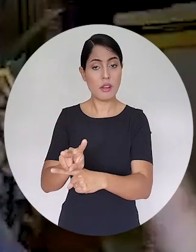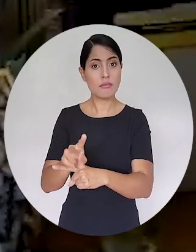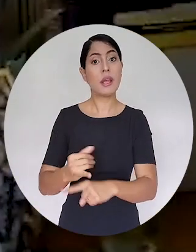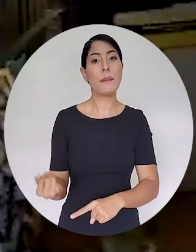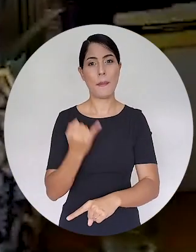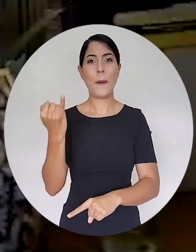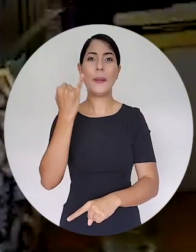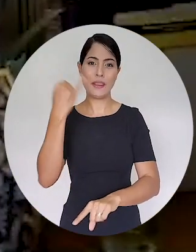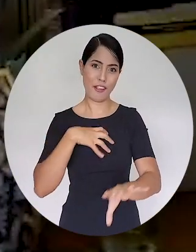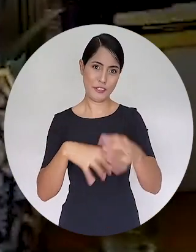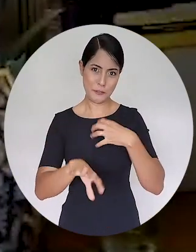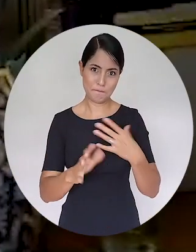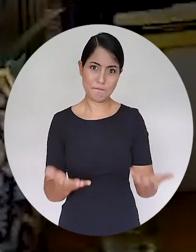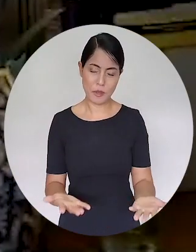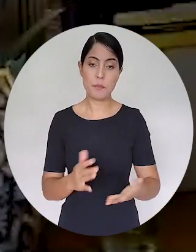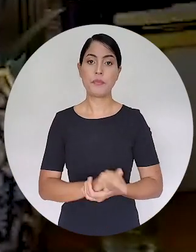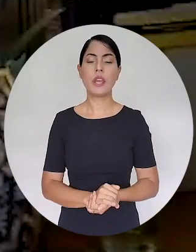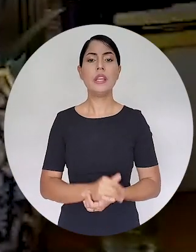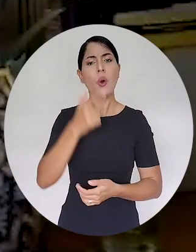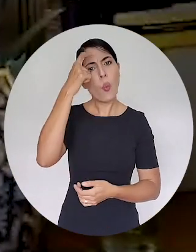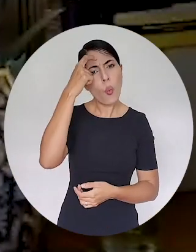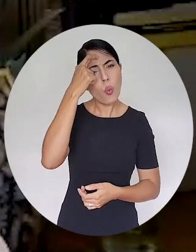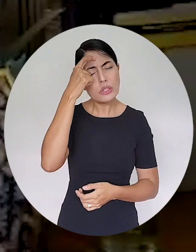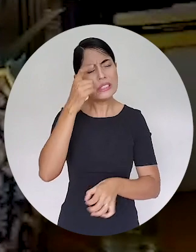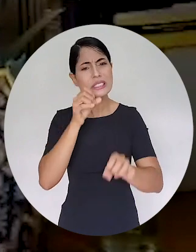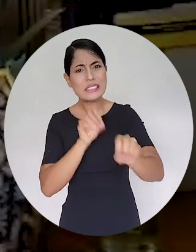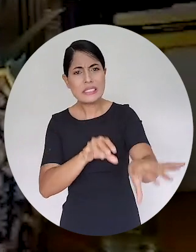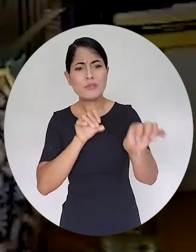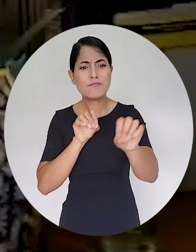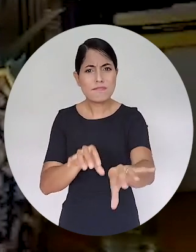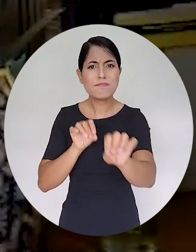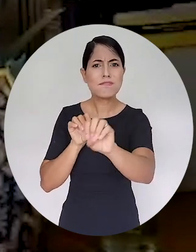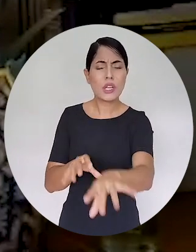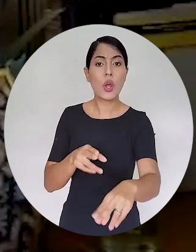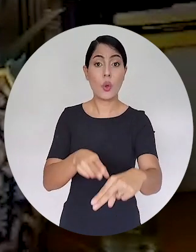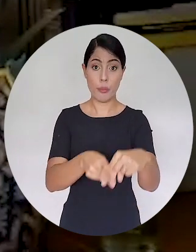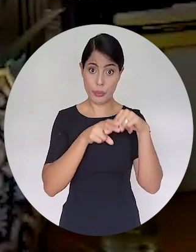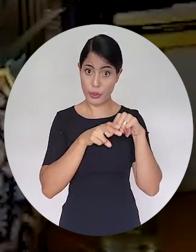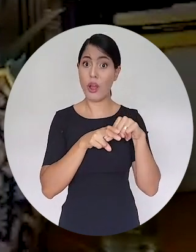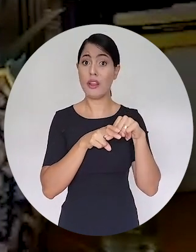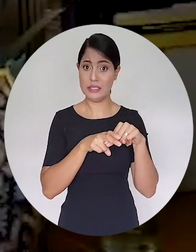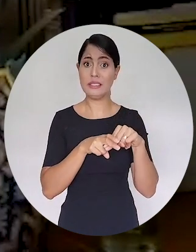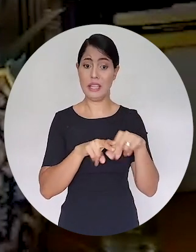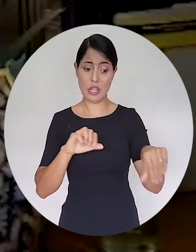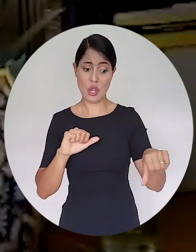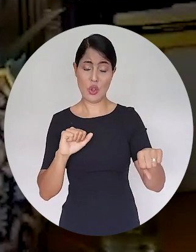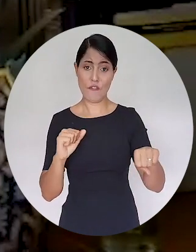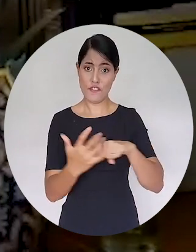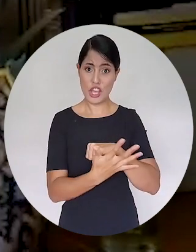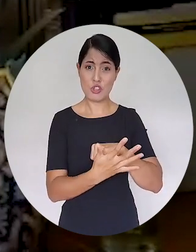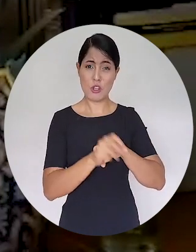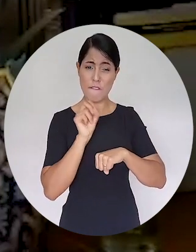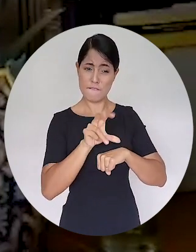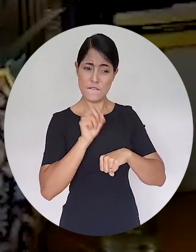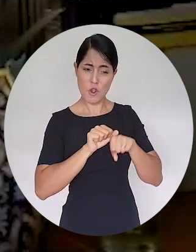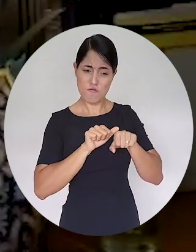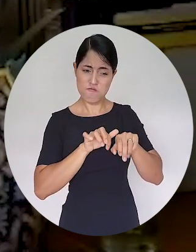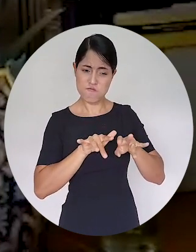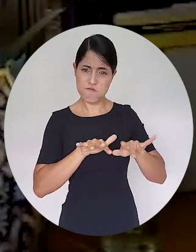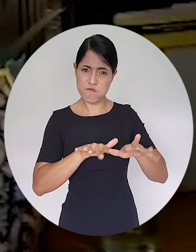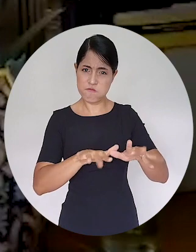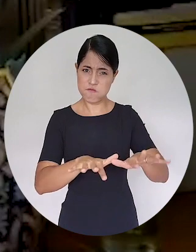porque isso é importante. Então, eu acho que essa conscientização que a gente teve por conta de um vírus tão devastador, fez com que as